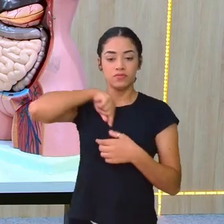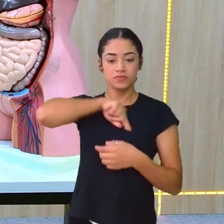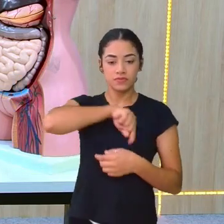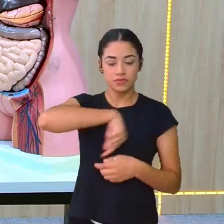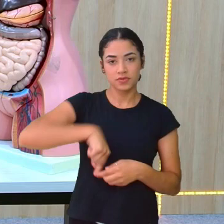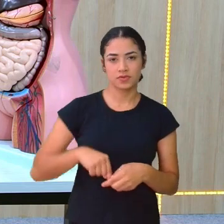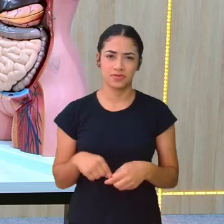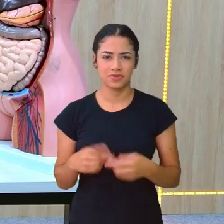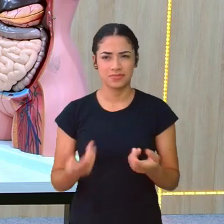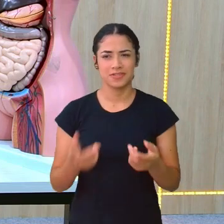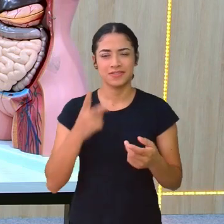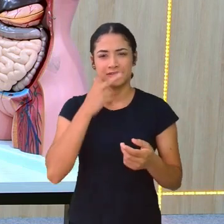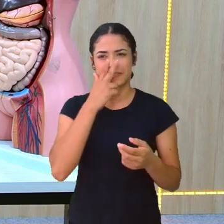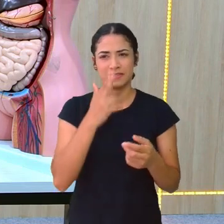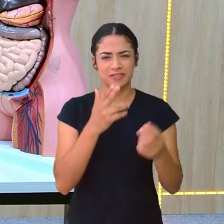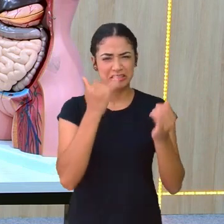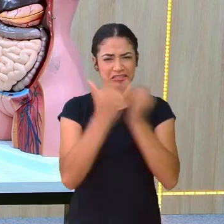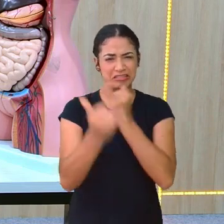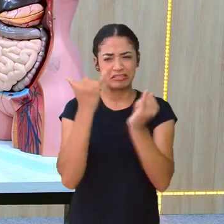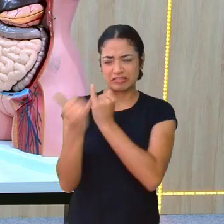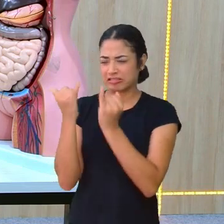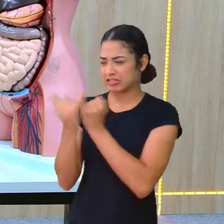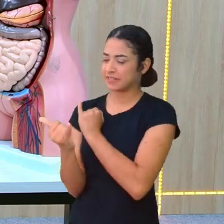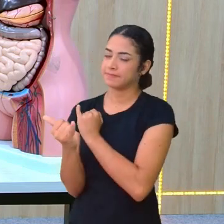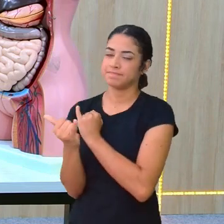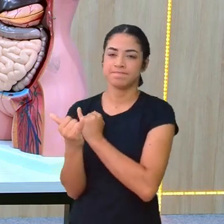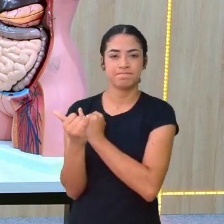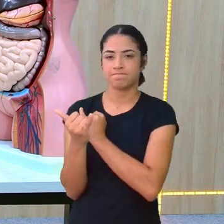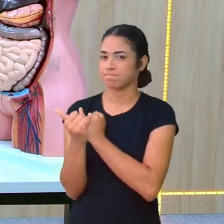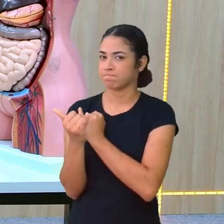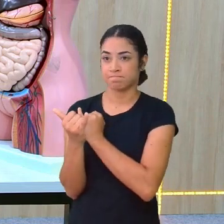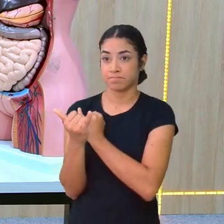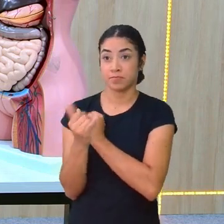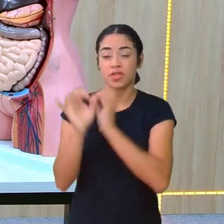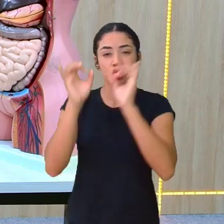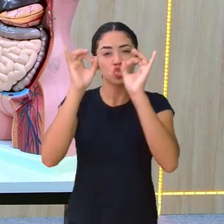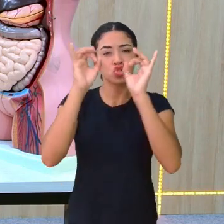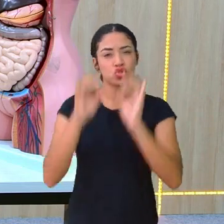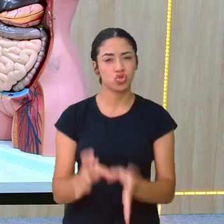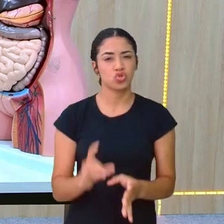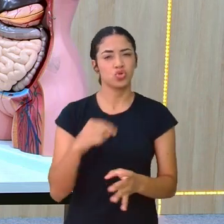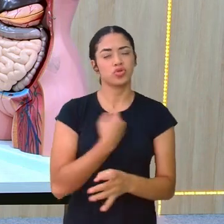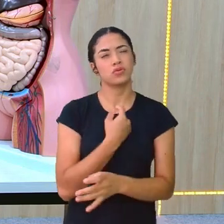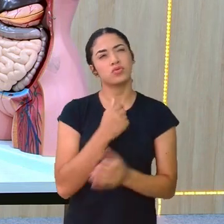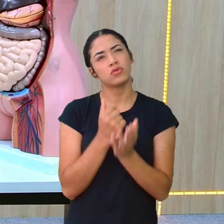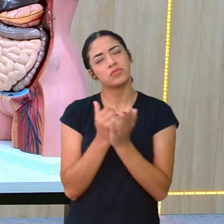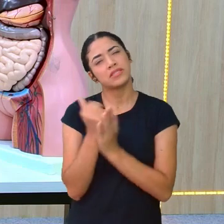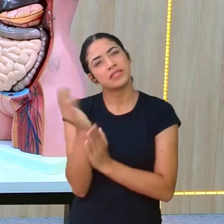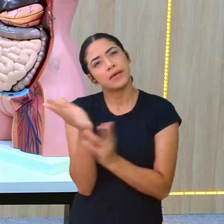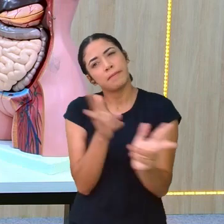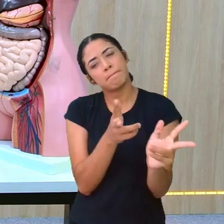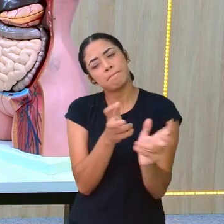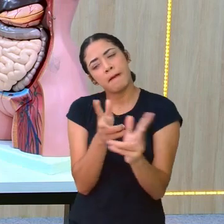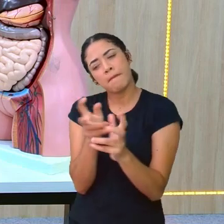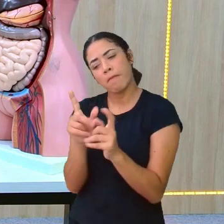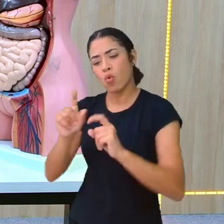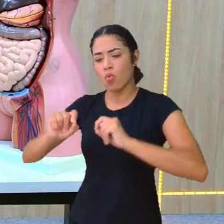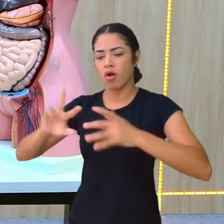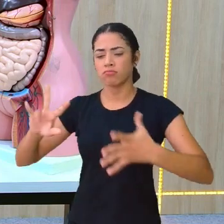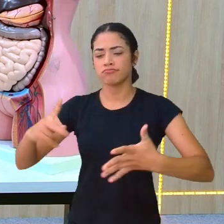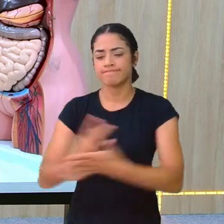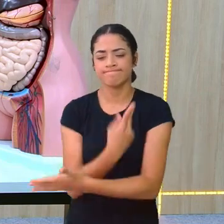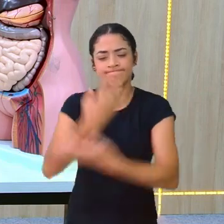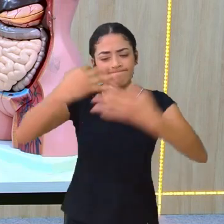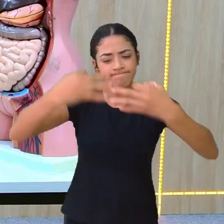são esses termos mesmo, professora? Não, esses termos aí que eu usei foi só para a gente começar a perceber o que acontece.